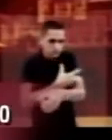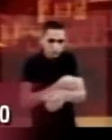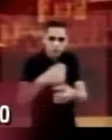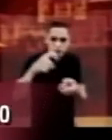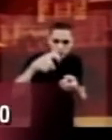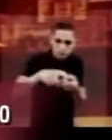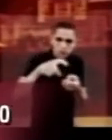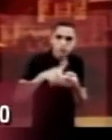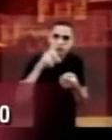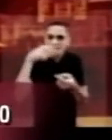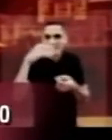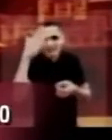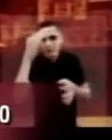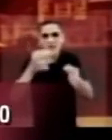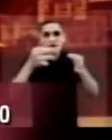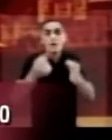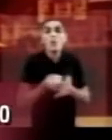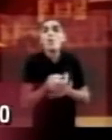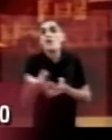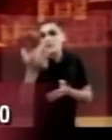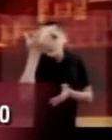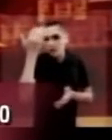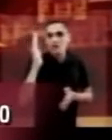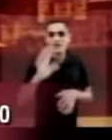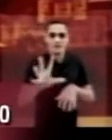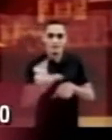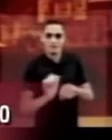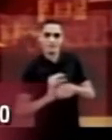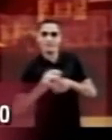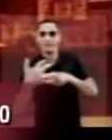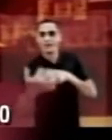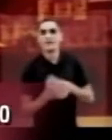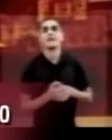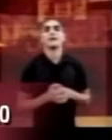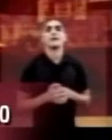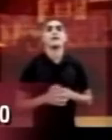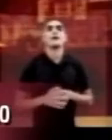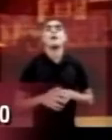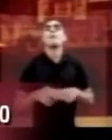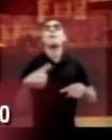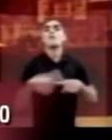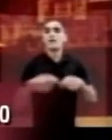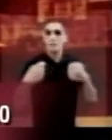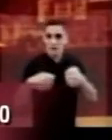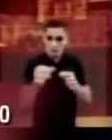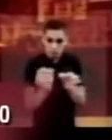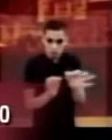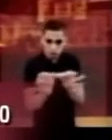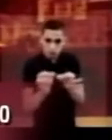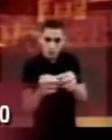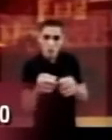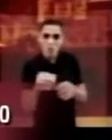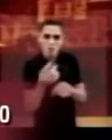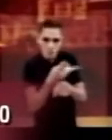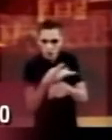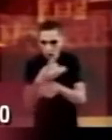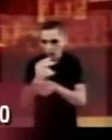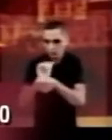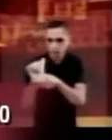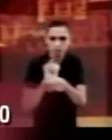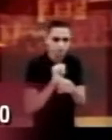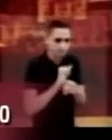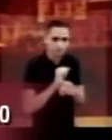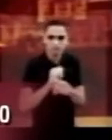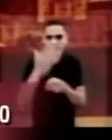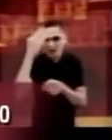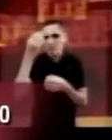projeção. Para quê? Para que a gente arrumasse o sistema de saúde, preparasse o sistema de saúde em cima